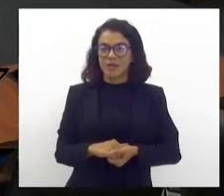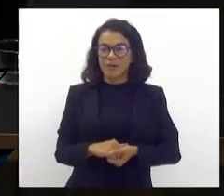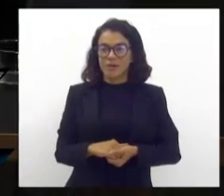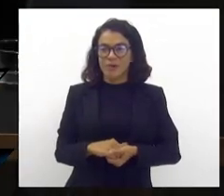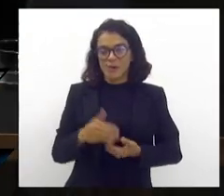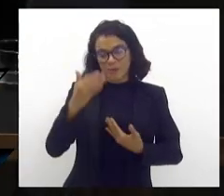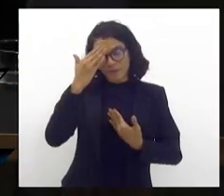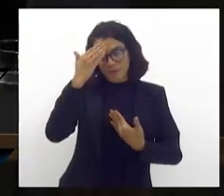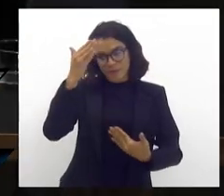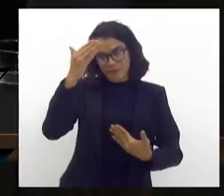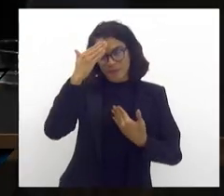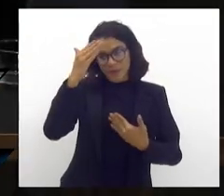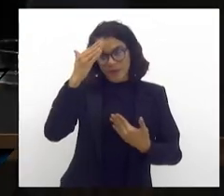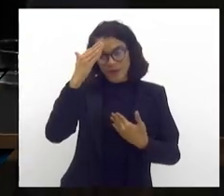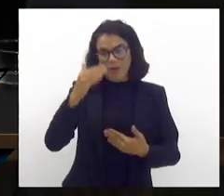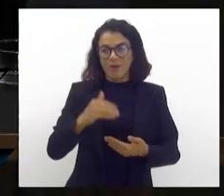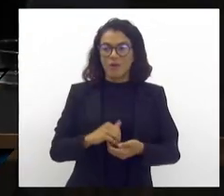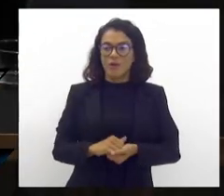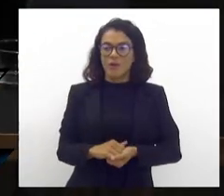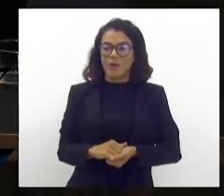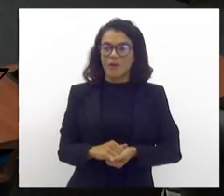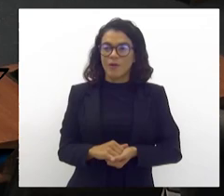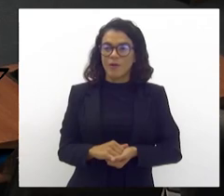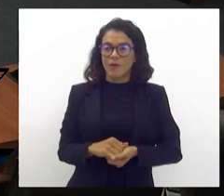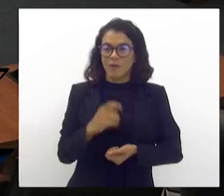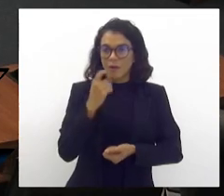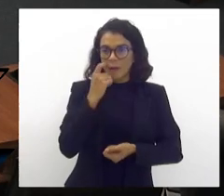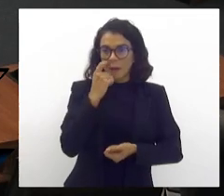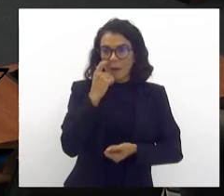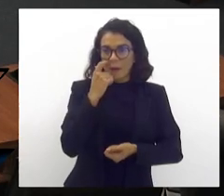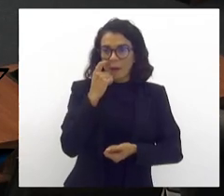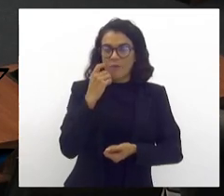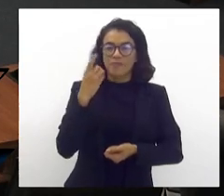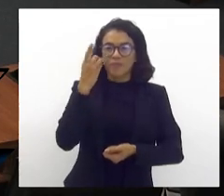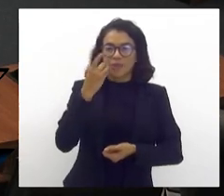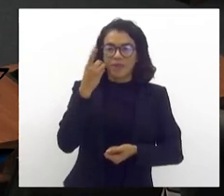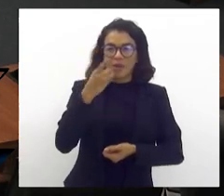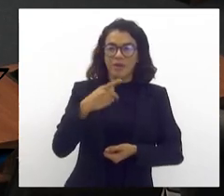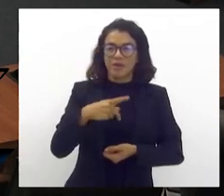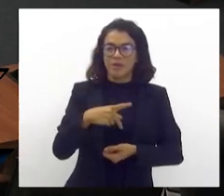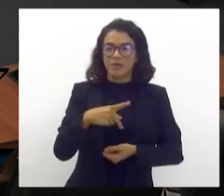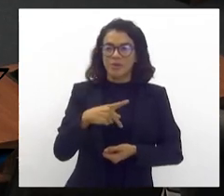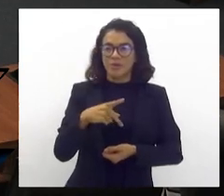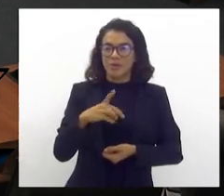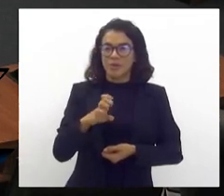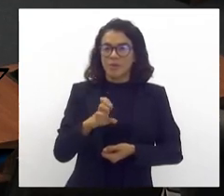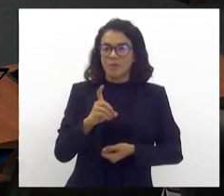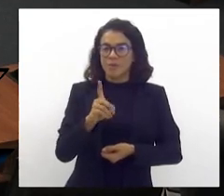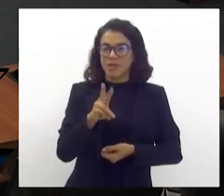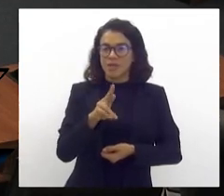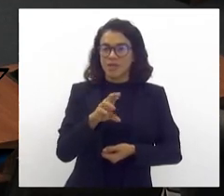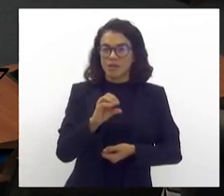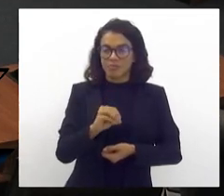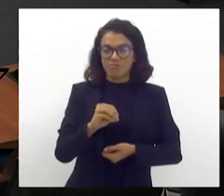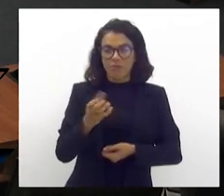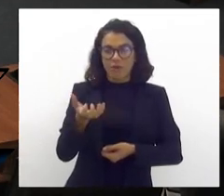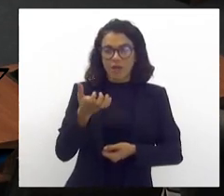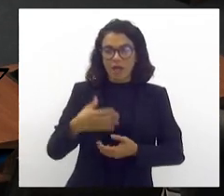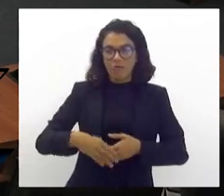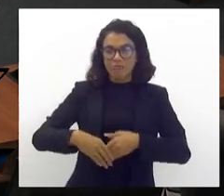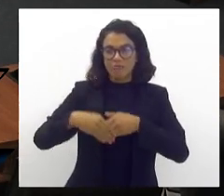Muito obrigado, deputado Andrezinho. Questão de ordem, presidente. Deputado Pedro Brazão. Quero parabenizar também